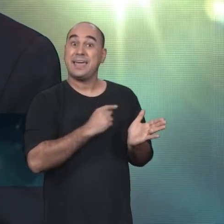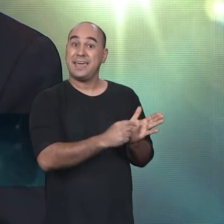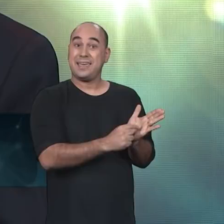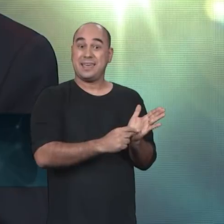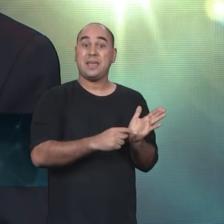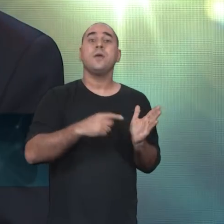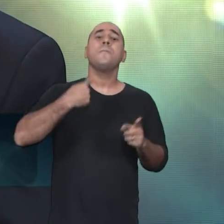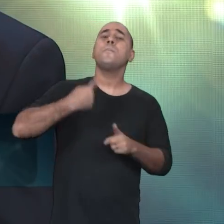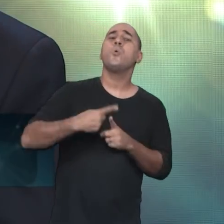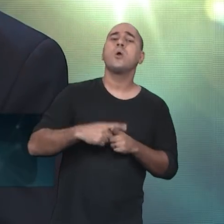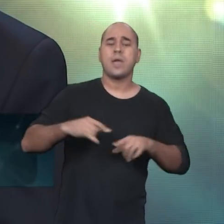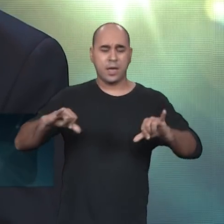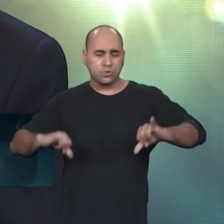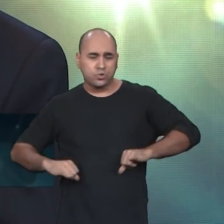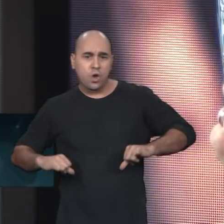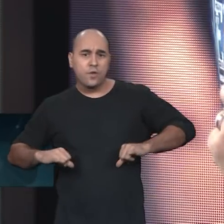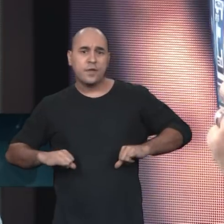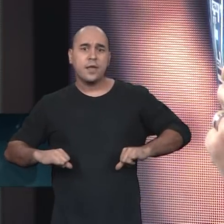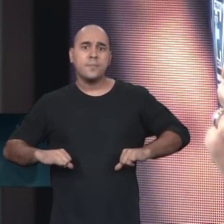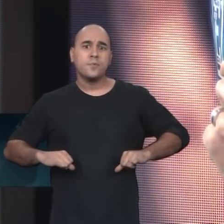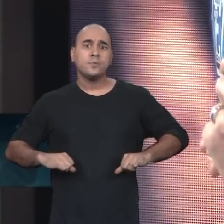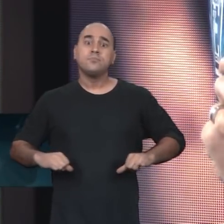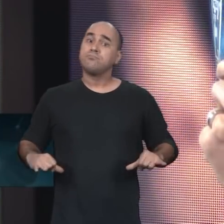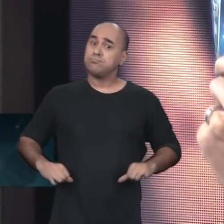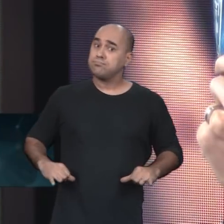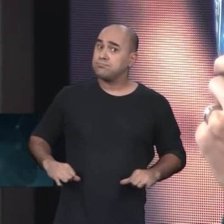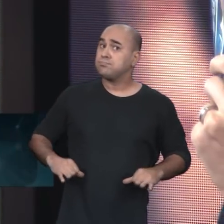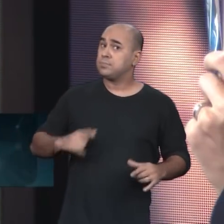que sofremos? É o título de um dos capítulos.